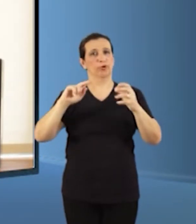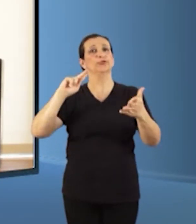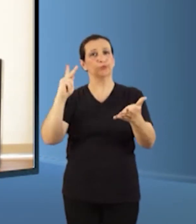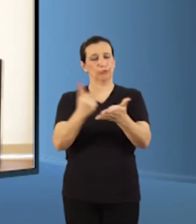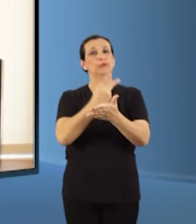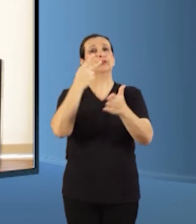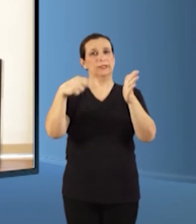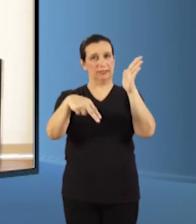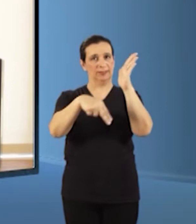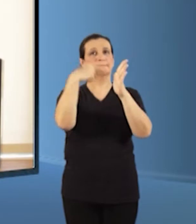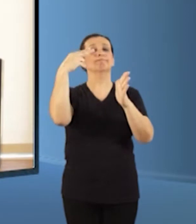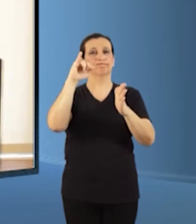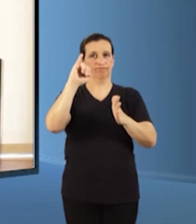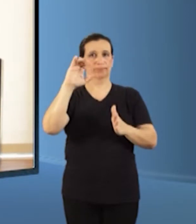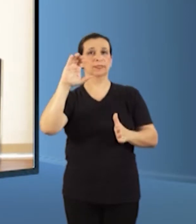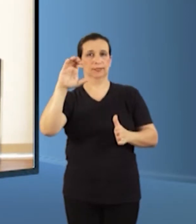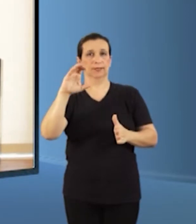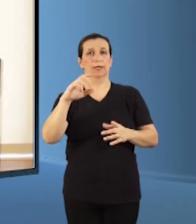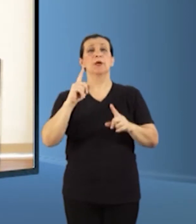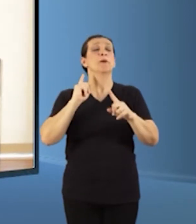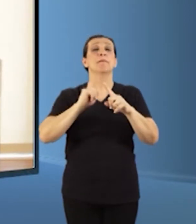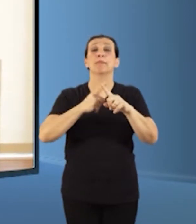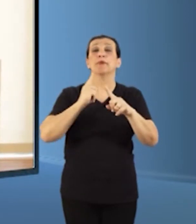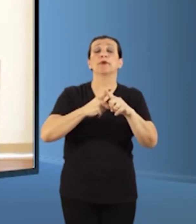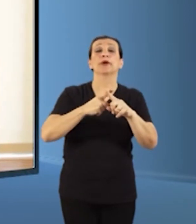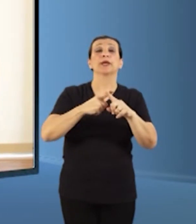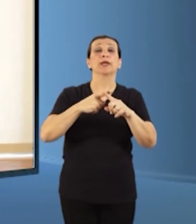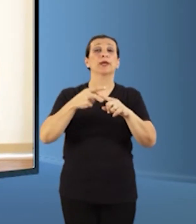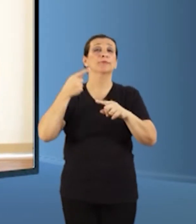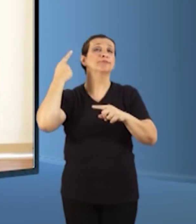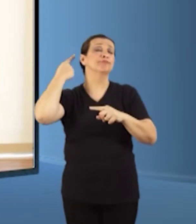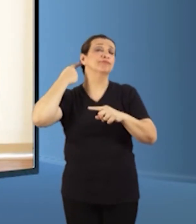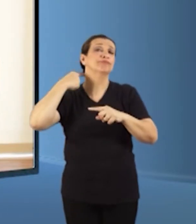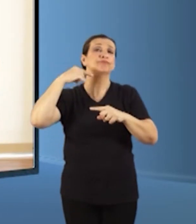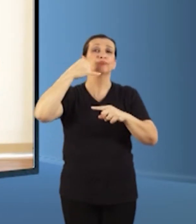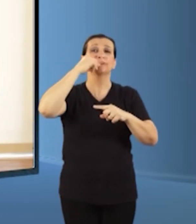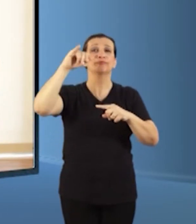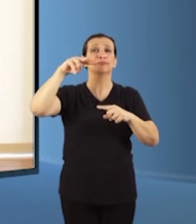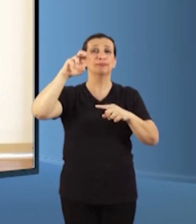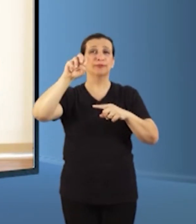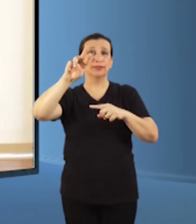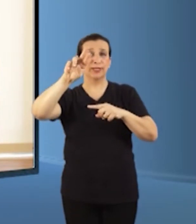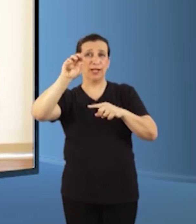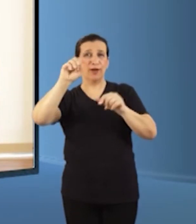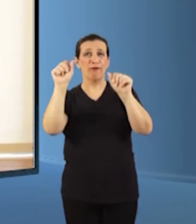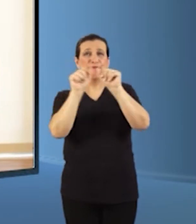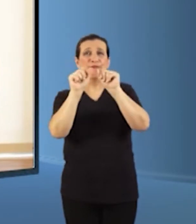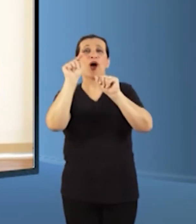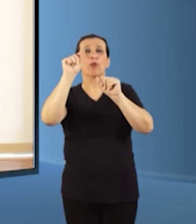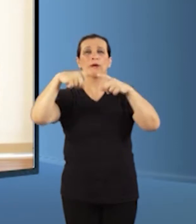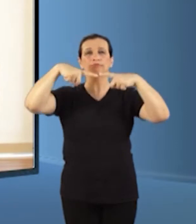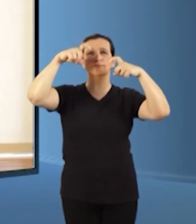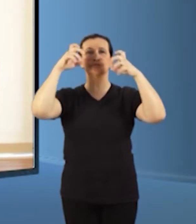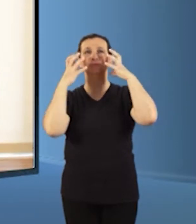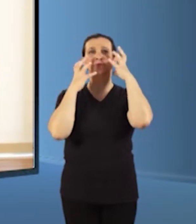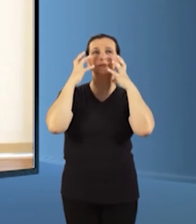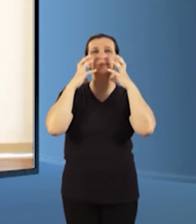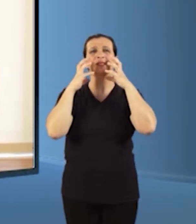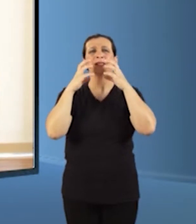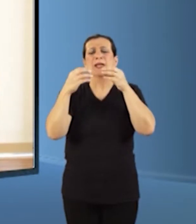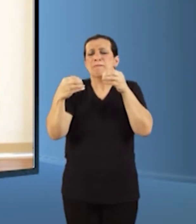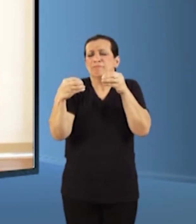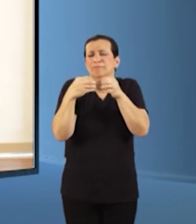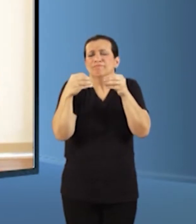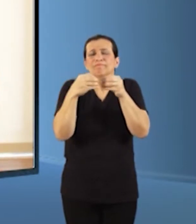possíveis numa cirurgia de implante coclear, porque o nervo facial que faz a movimentação da face, ele